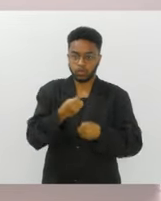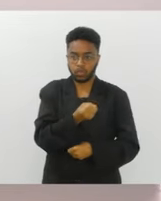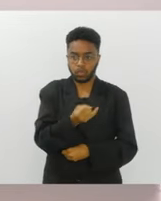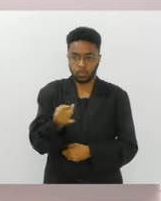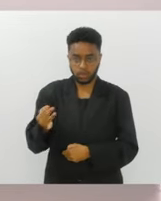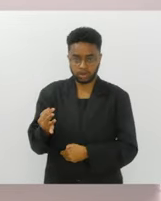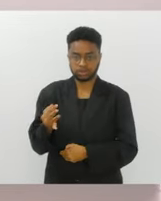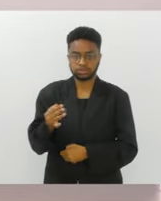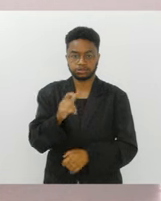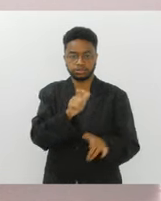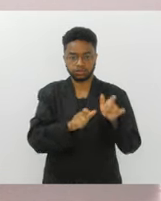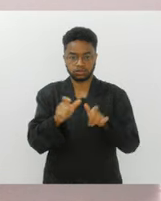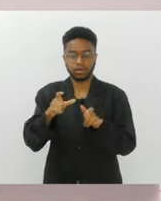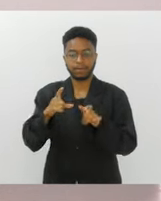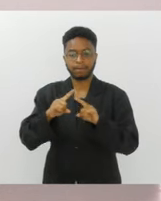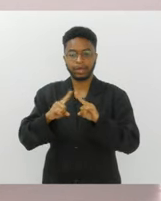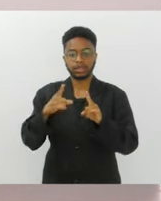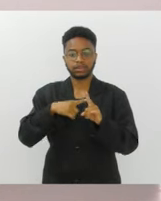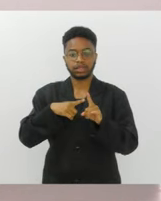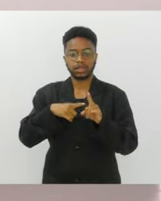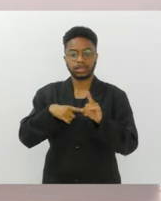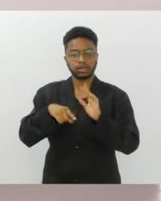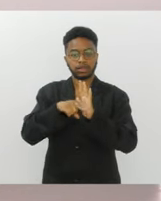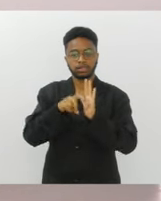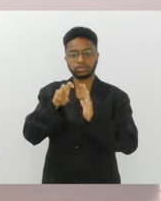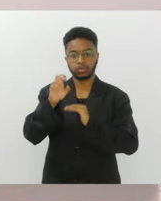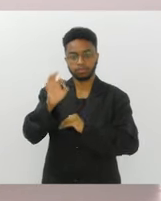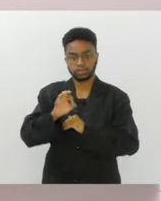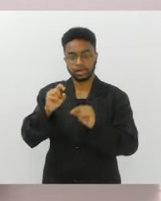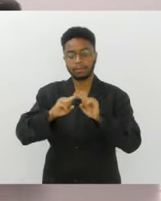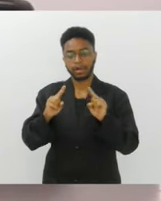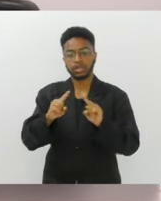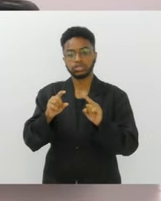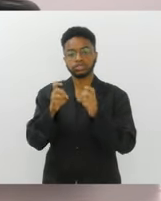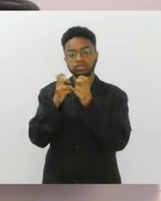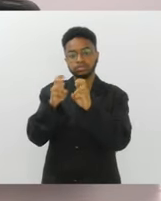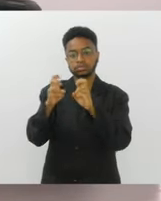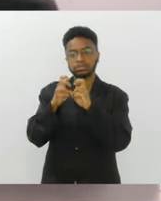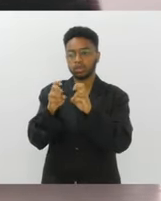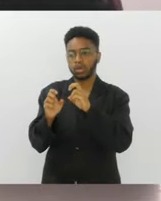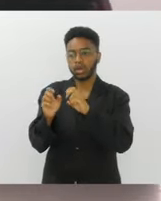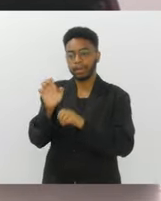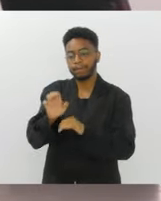déficit de 5%. Só a Supervia que não. E aqui eu trago...